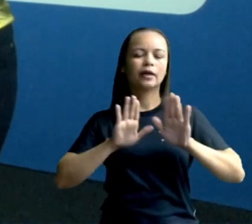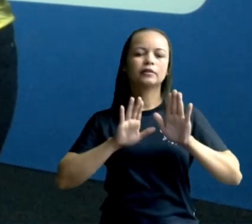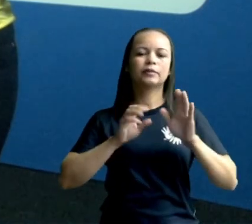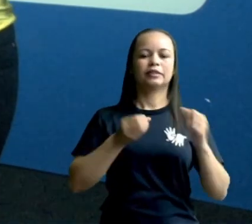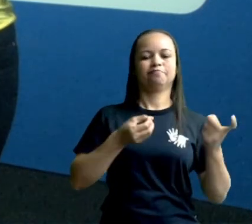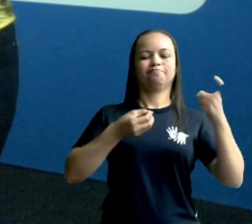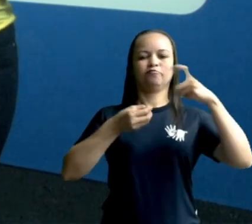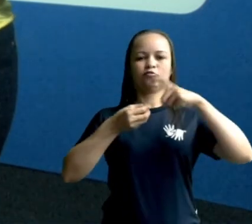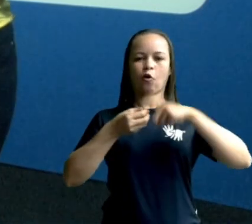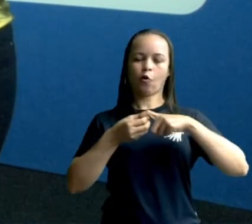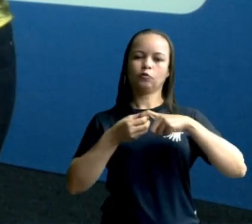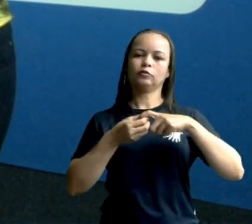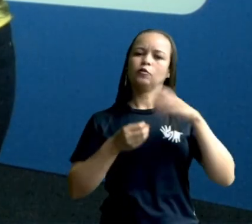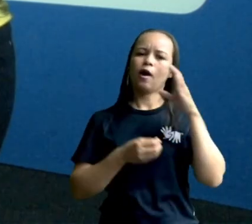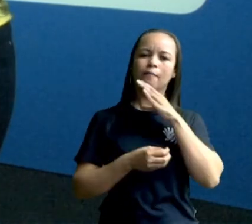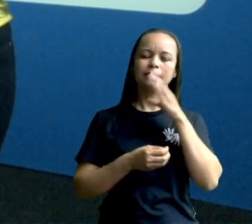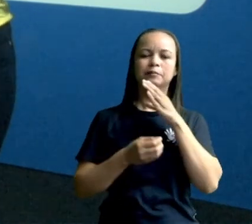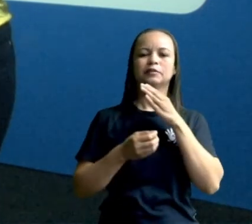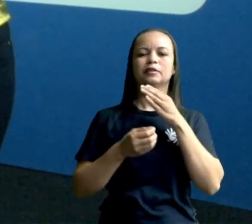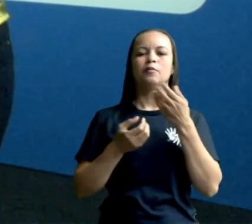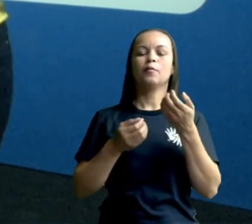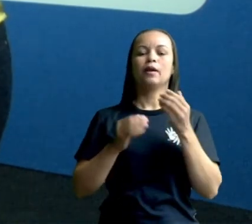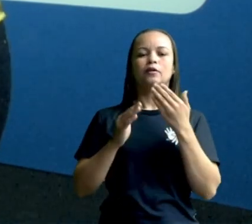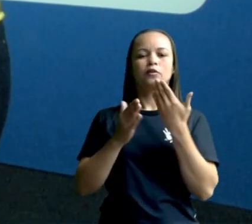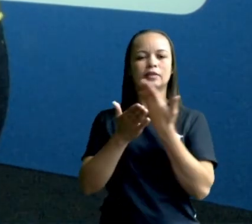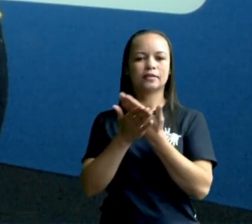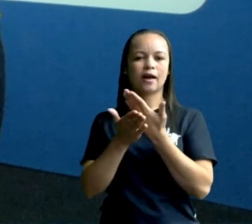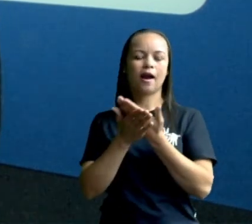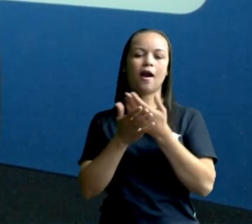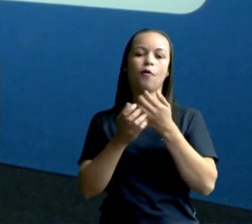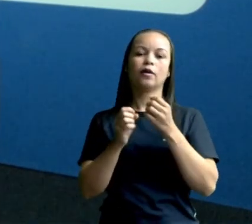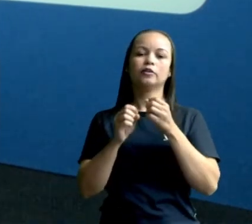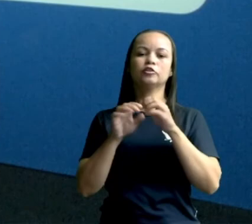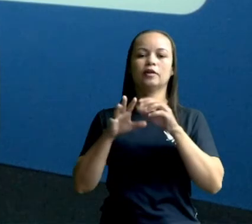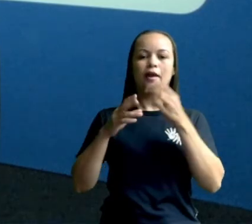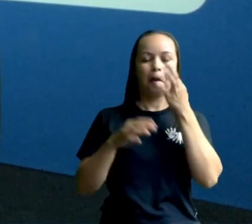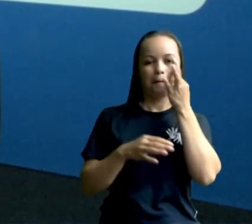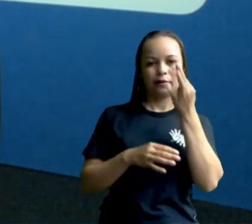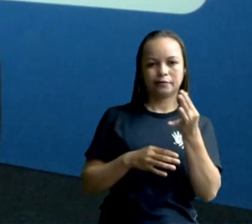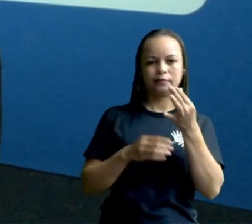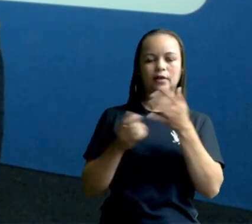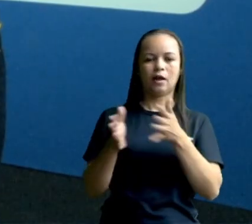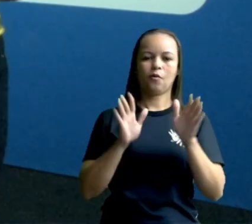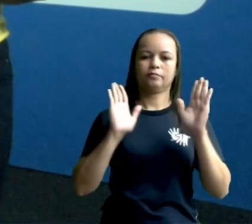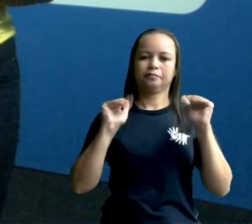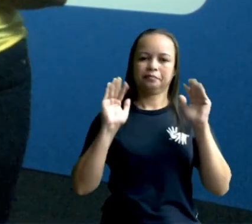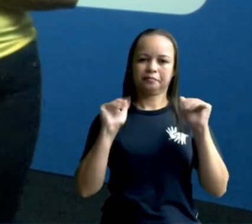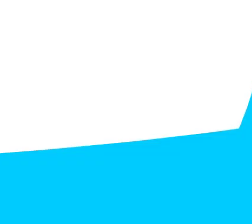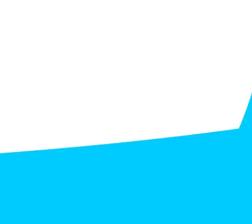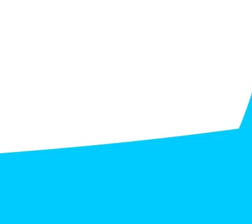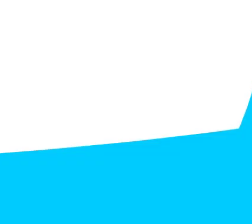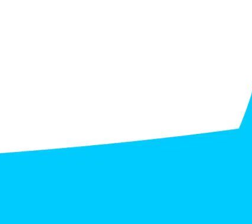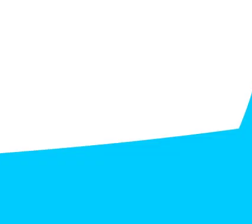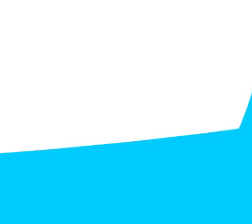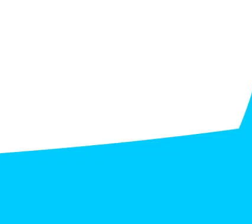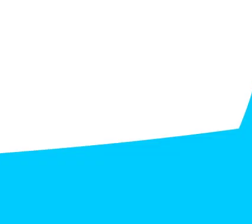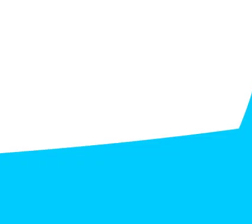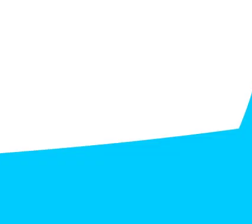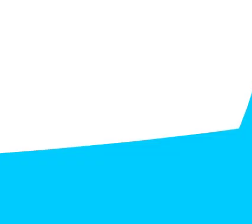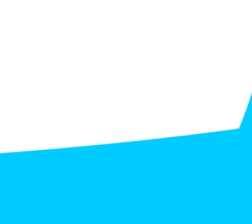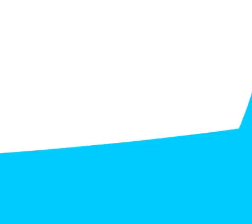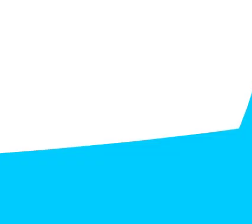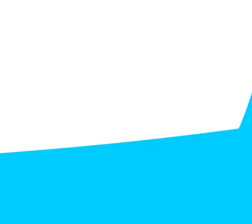gente volte o mais rápido possível para nossas aulas presenciais, tá bom? Até a próxima. Tchau!